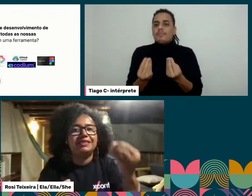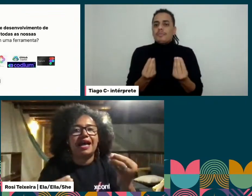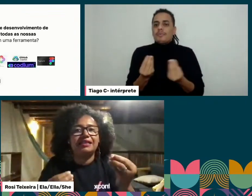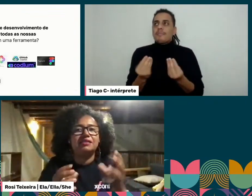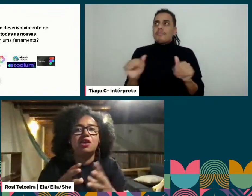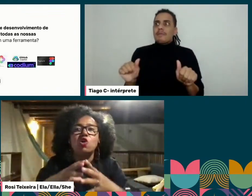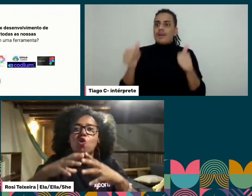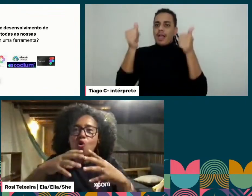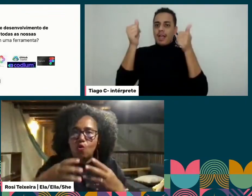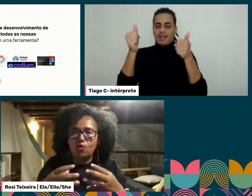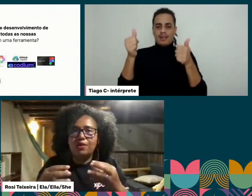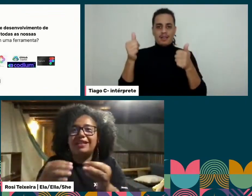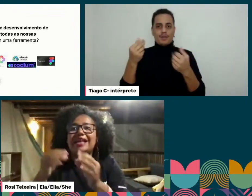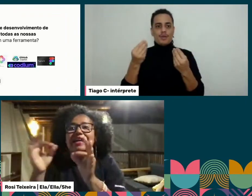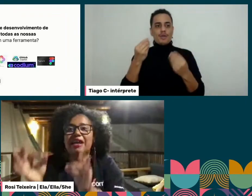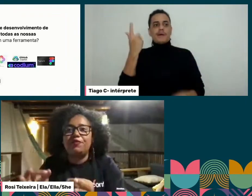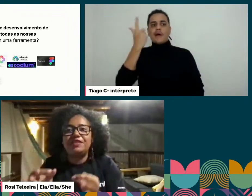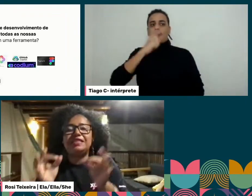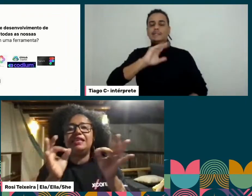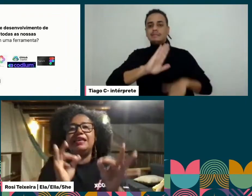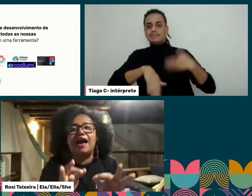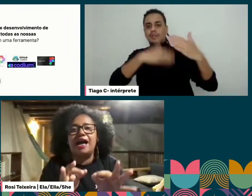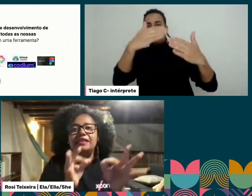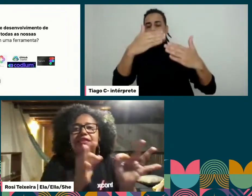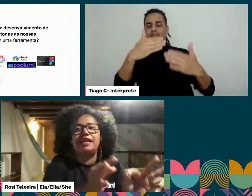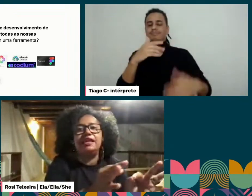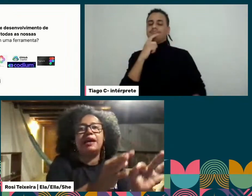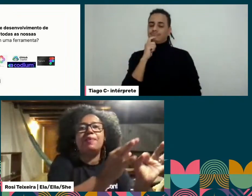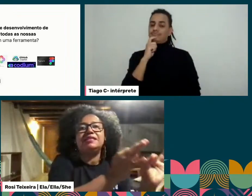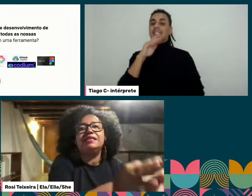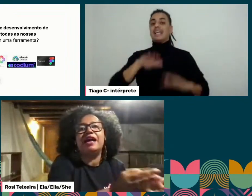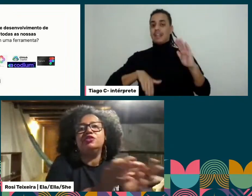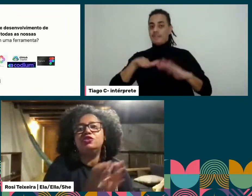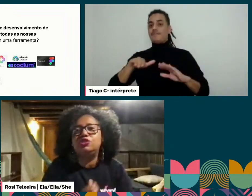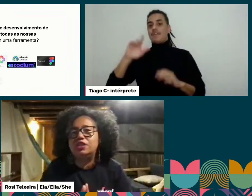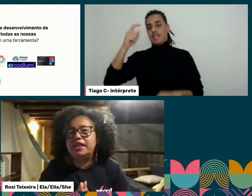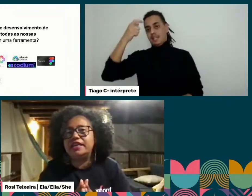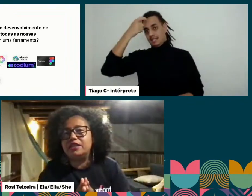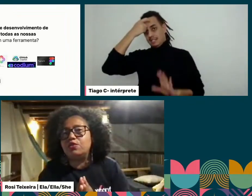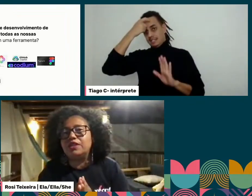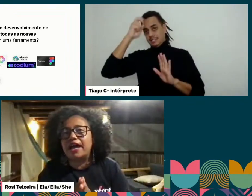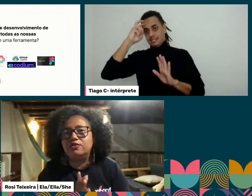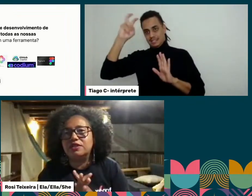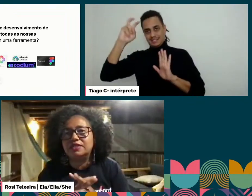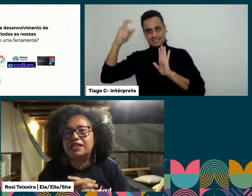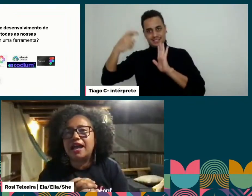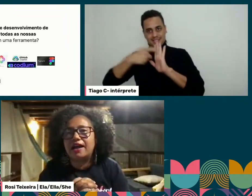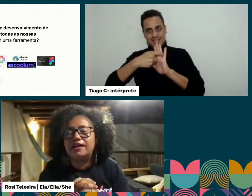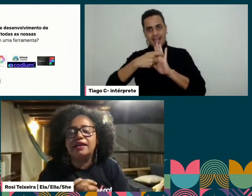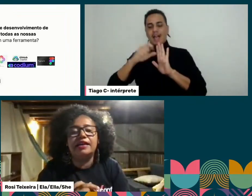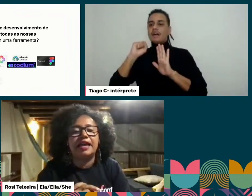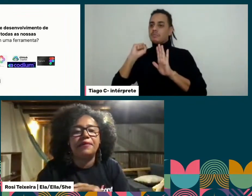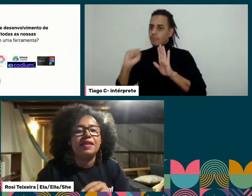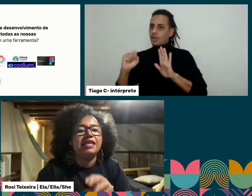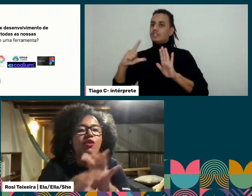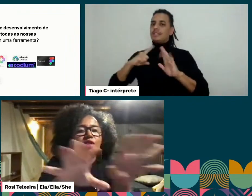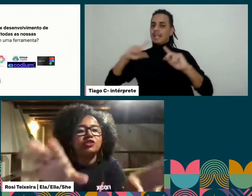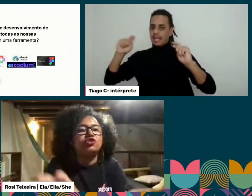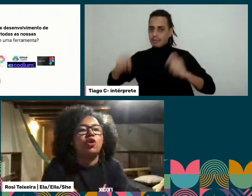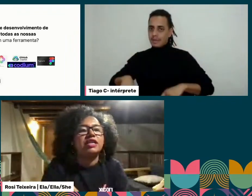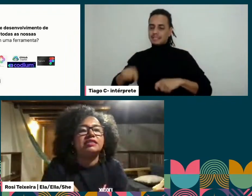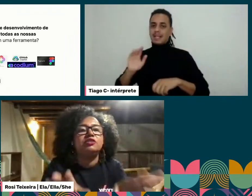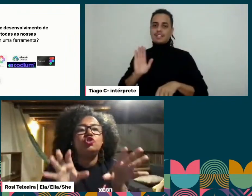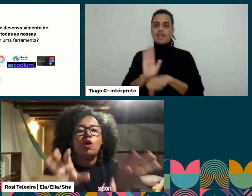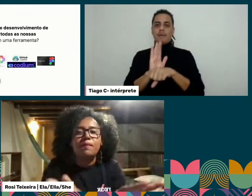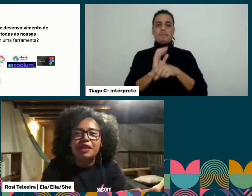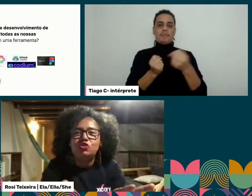melhoradas, otimizadas com tarefas que IA tem capacidade de executar e nos auxiliar, né? Então,